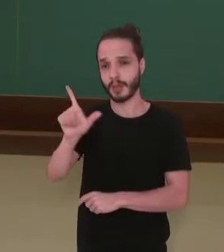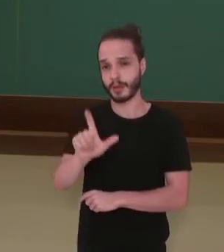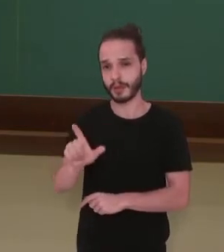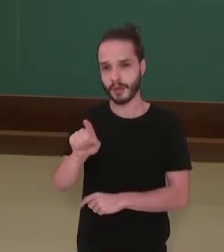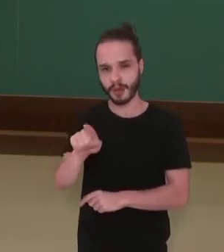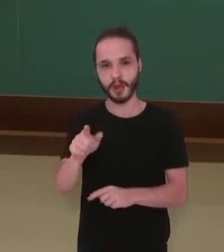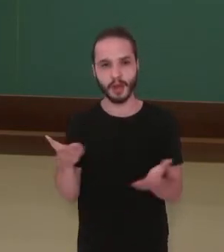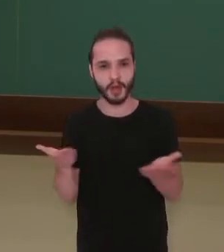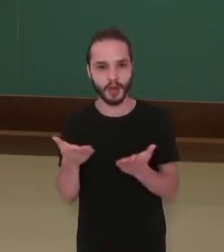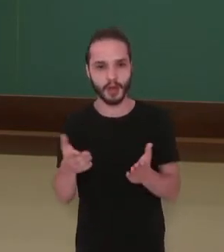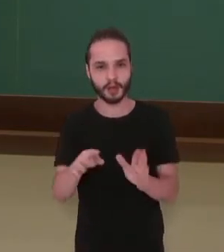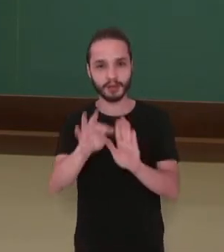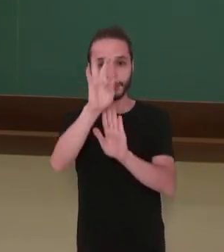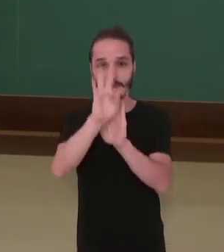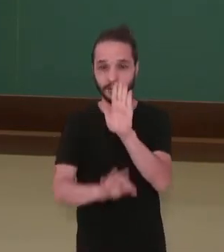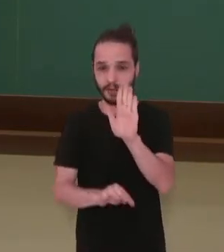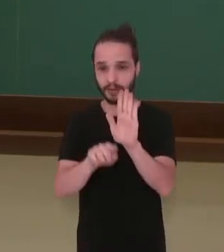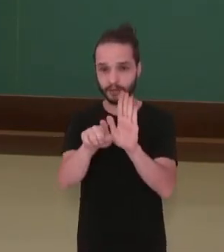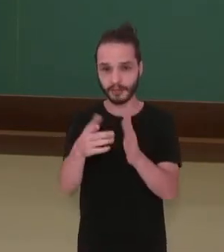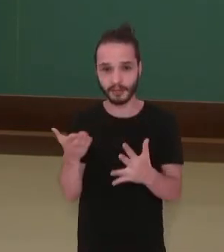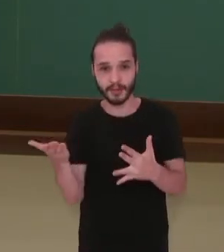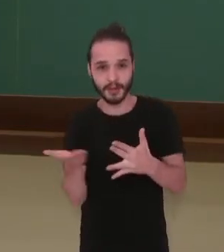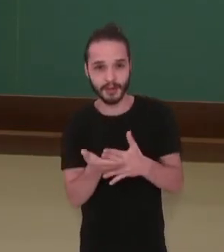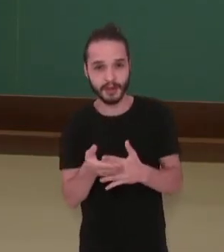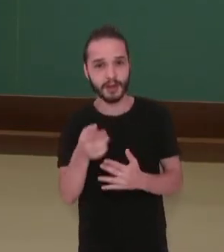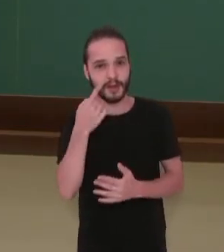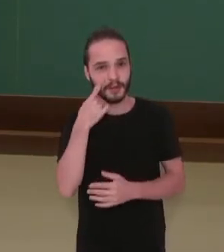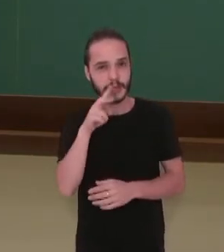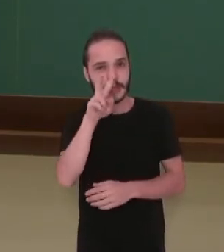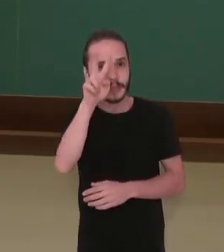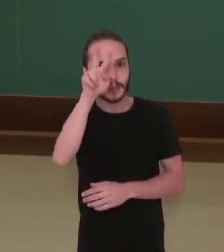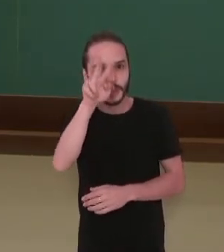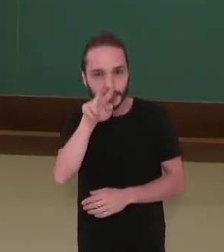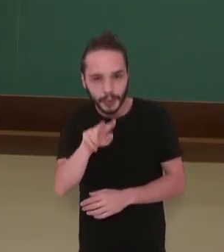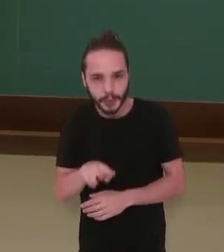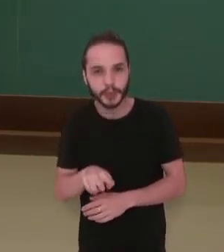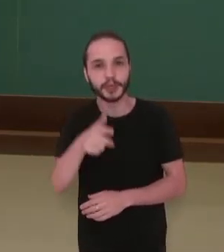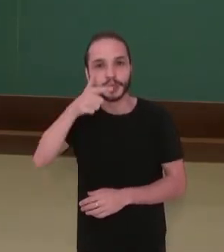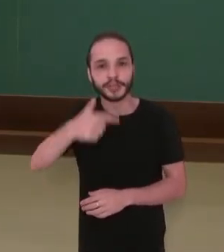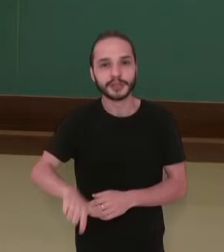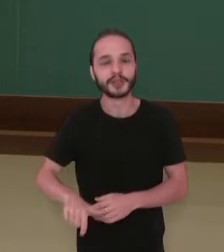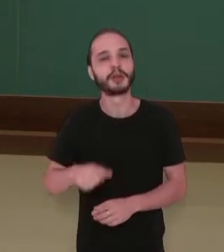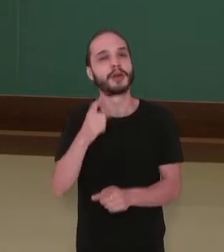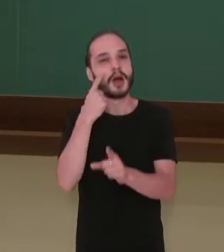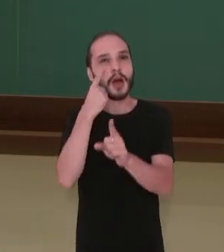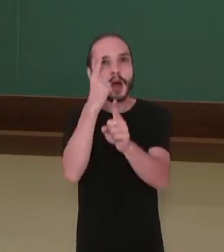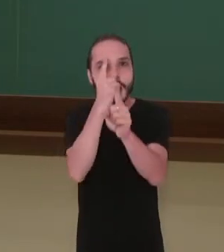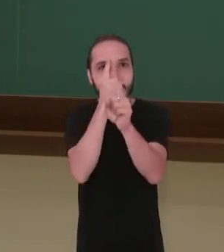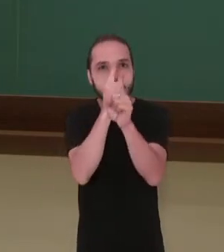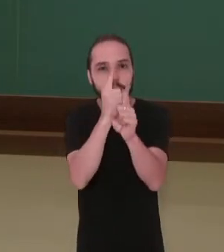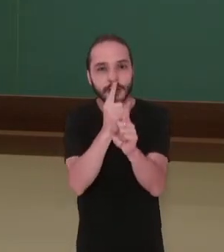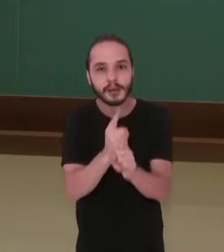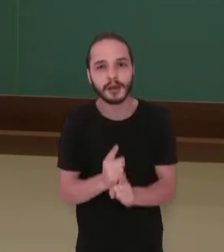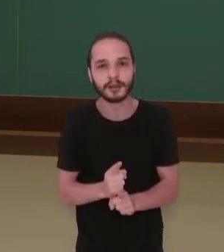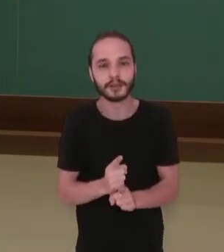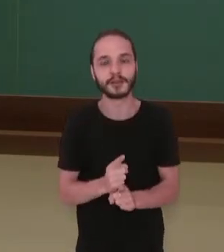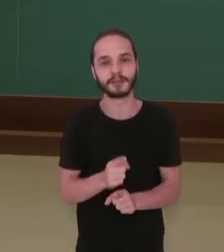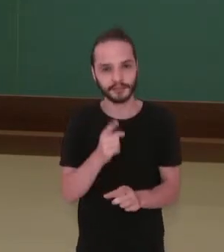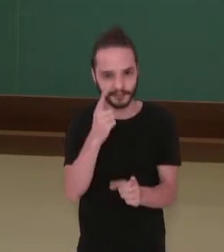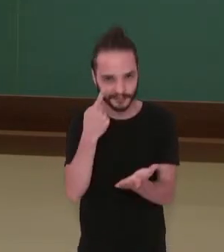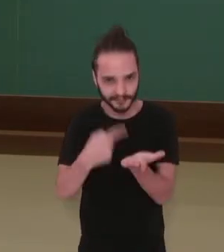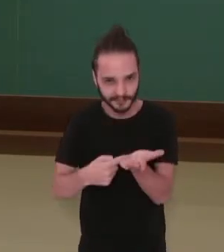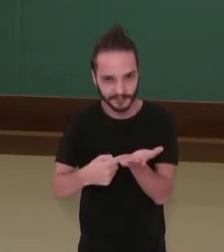letra musical no intervalo para você conseguir olhar a letra novamente e identificar os trechos.